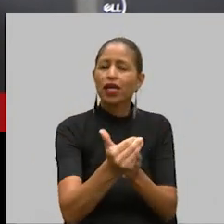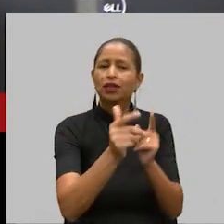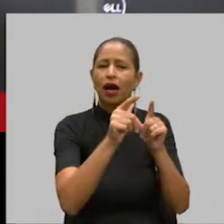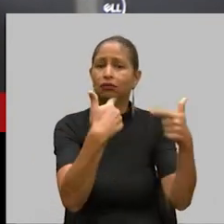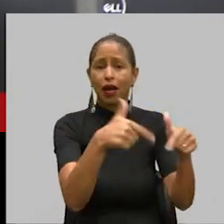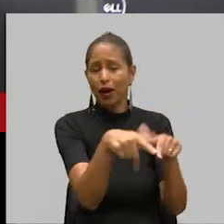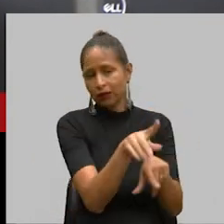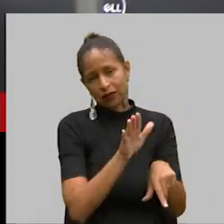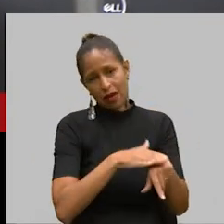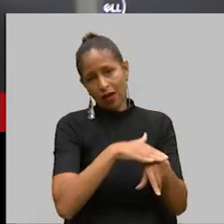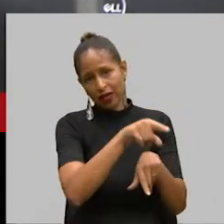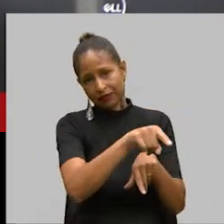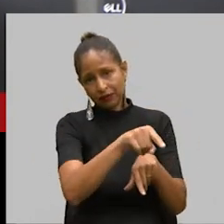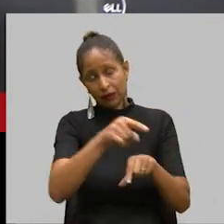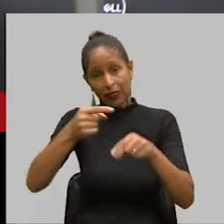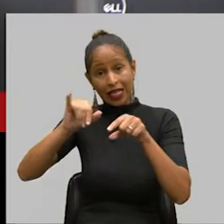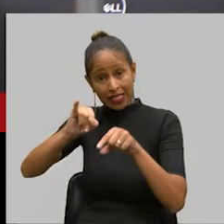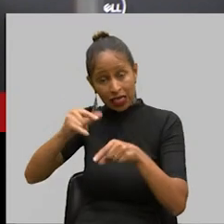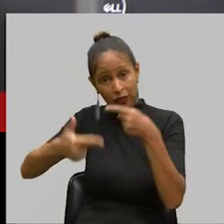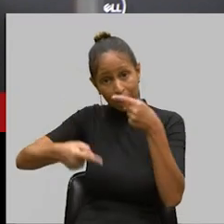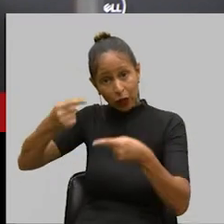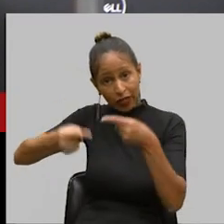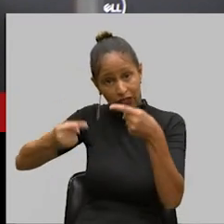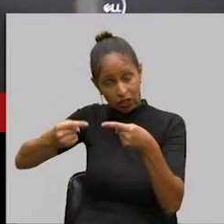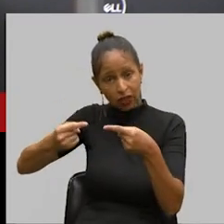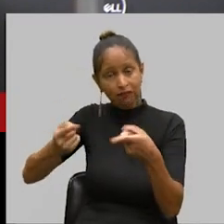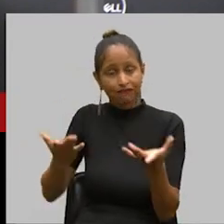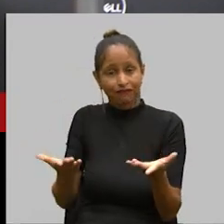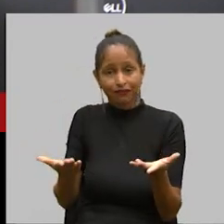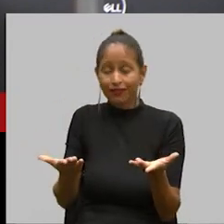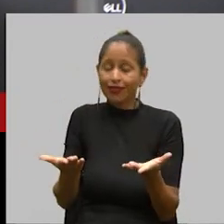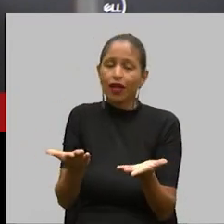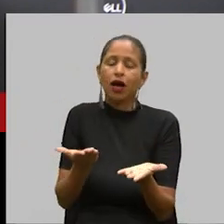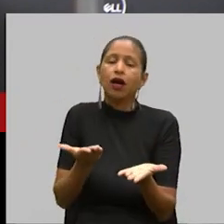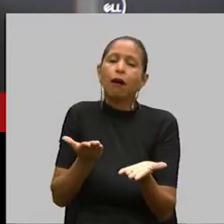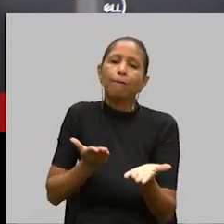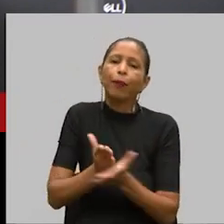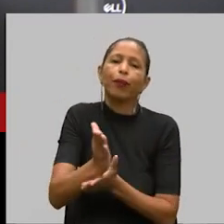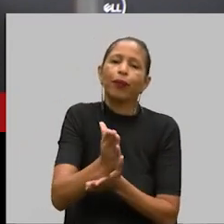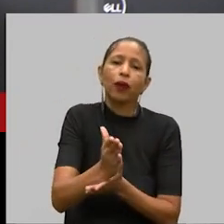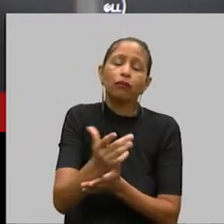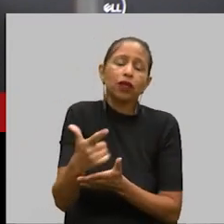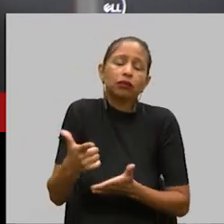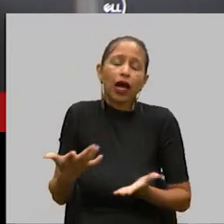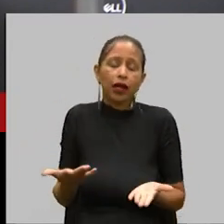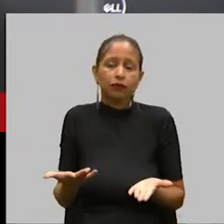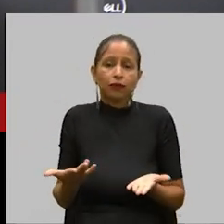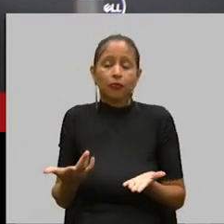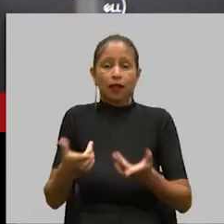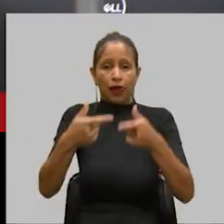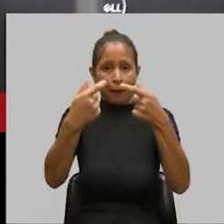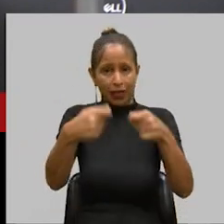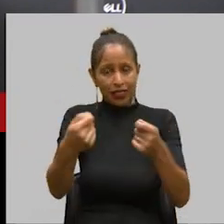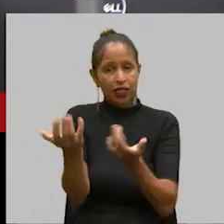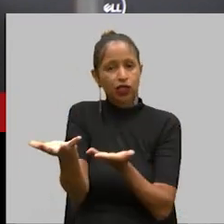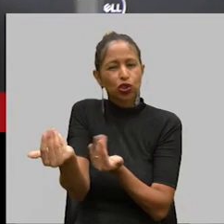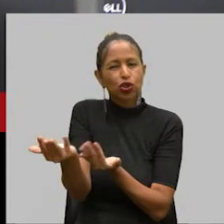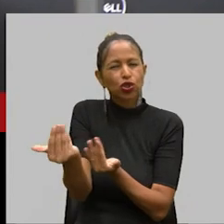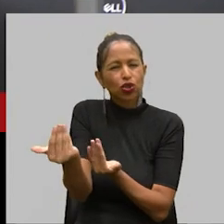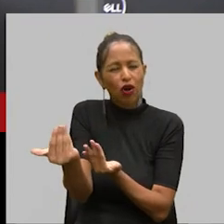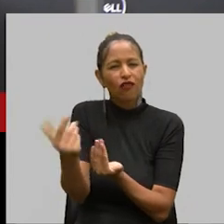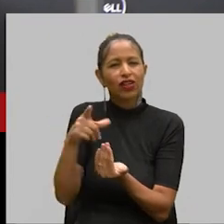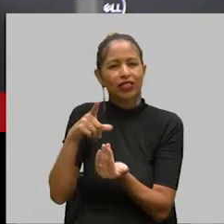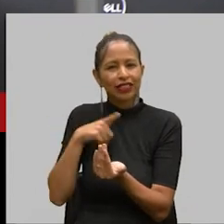sem políticas para juventude no campo também nós Não andamos paraa frente é necessário que o jovem tenha